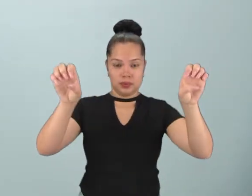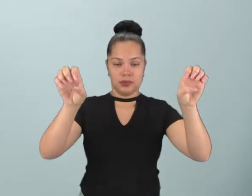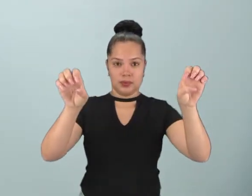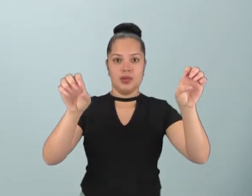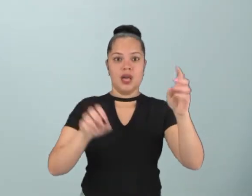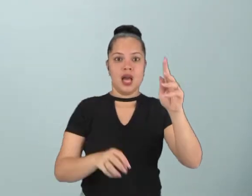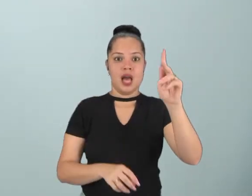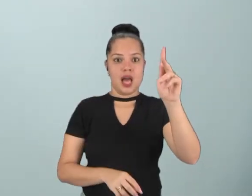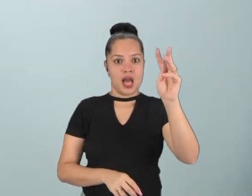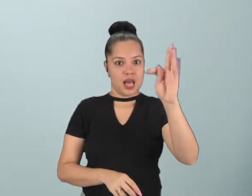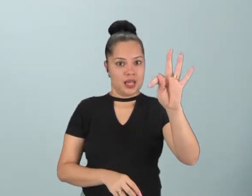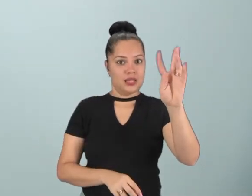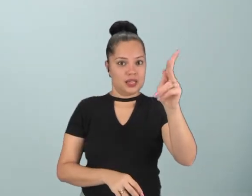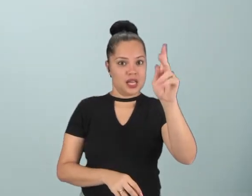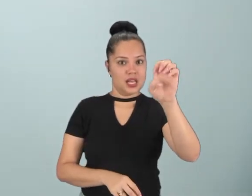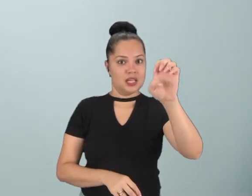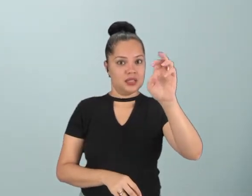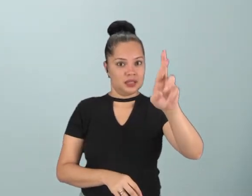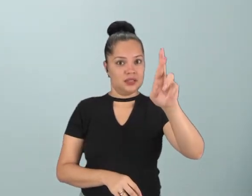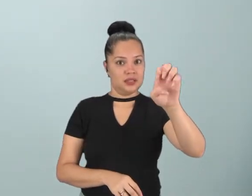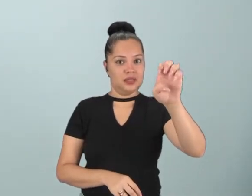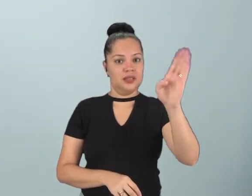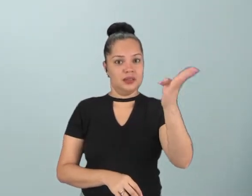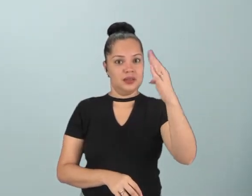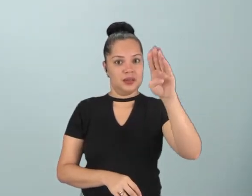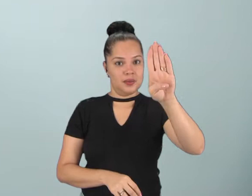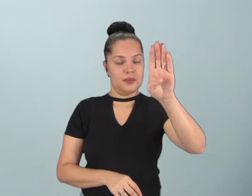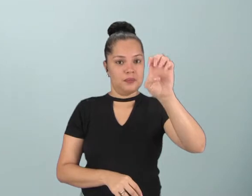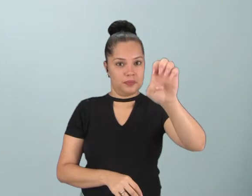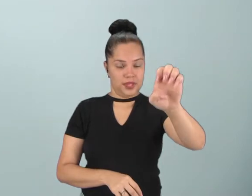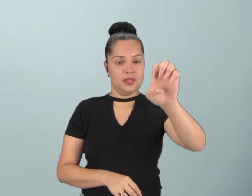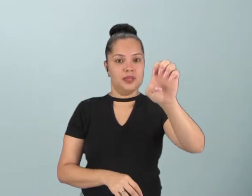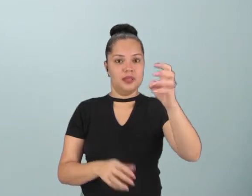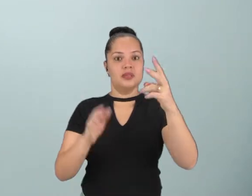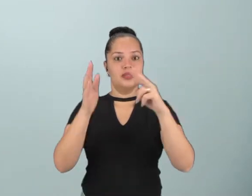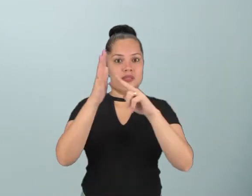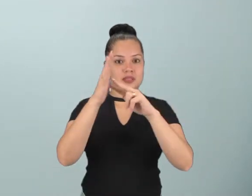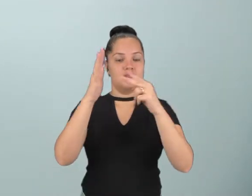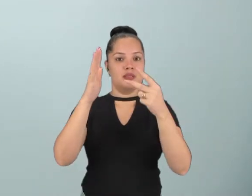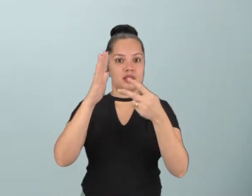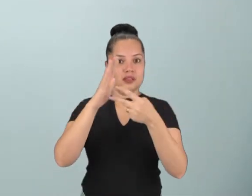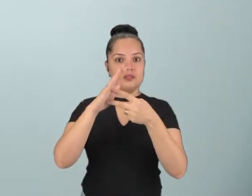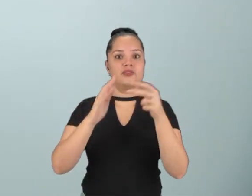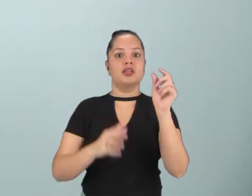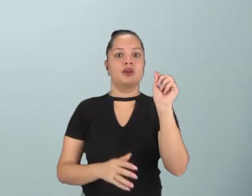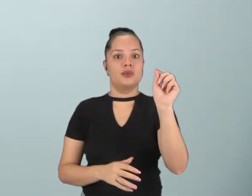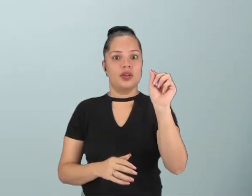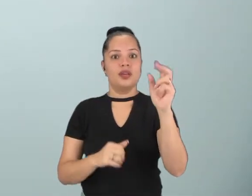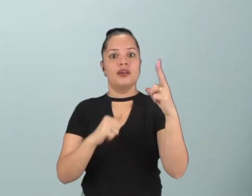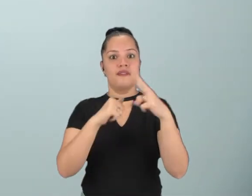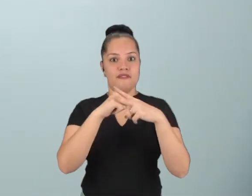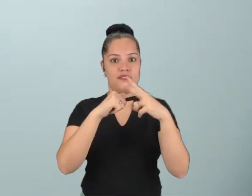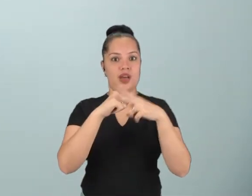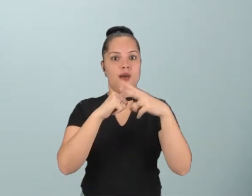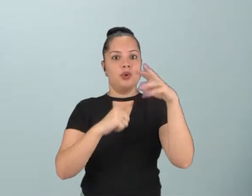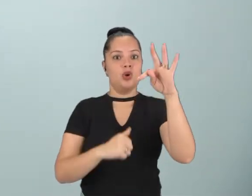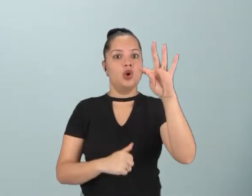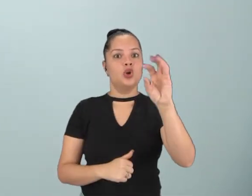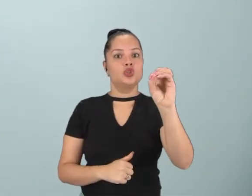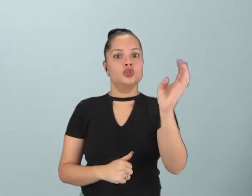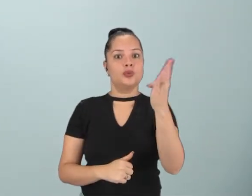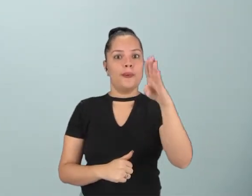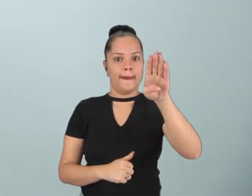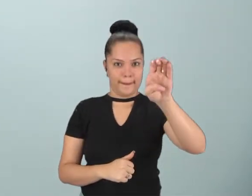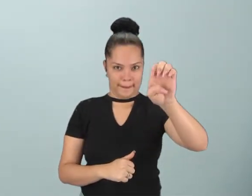não está conjugada. Esse be dessa estrutura there be corresponde ao nosso querido e famoso verbo to be, certo? Então,